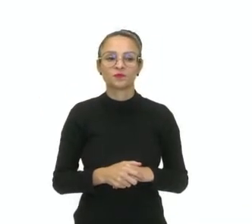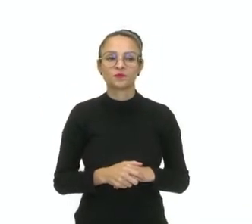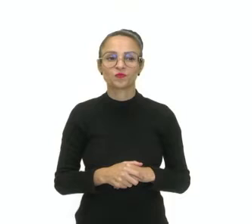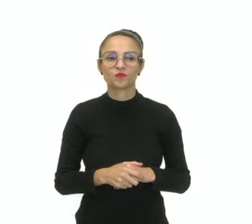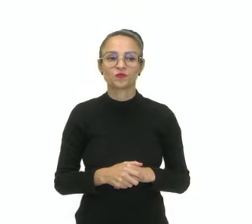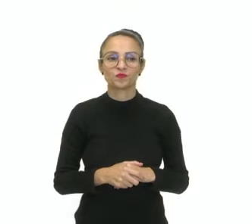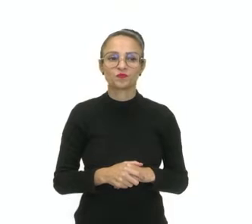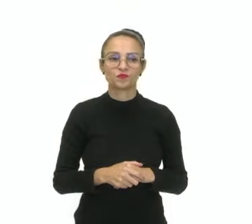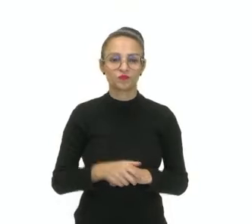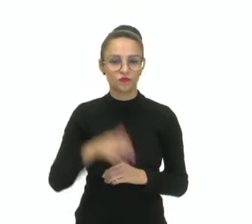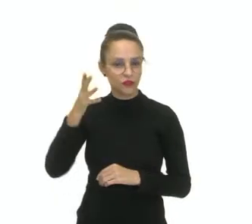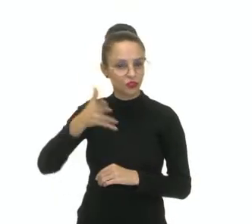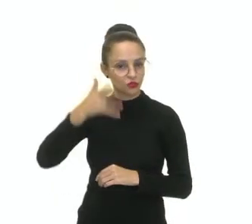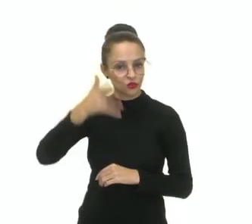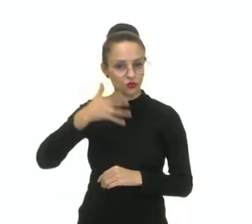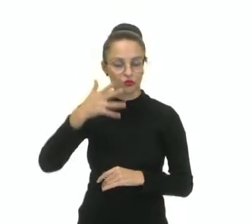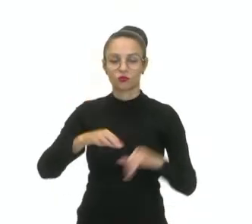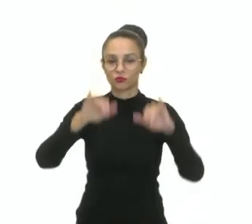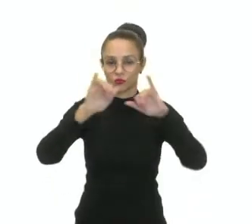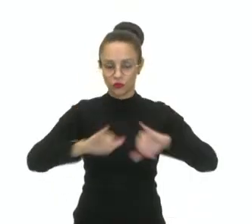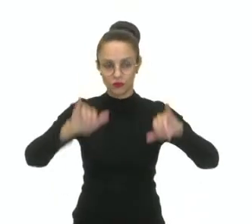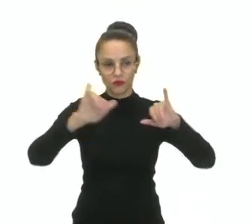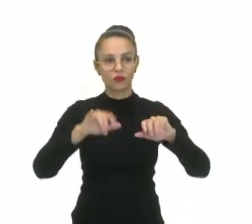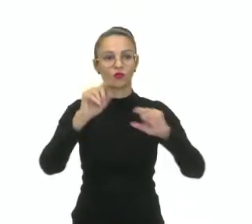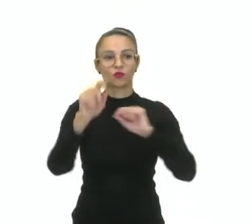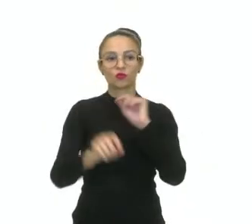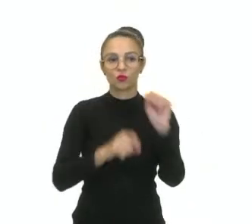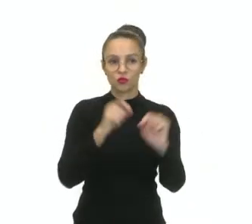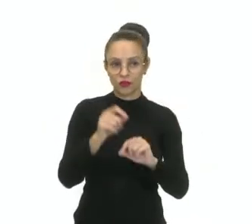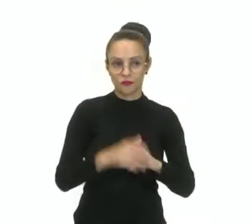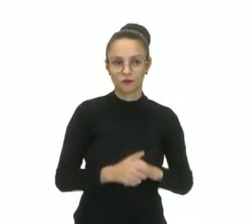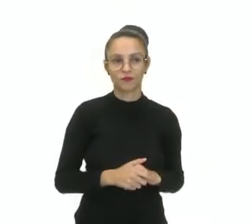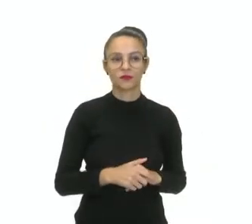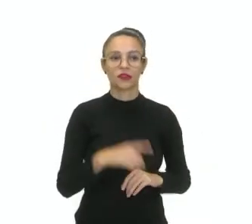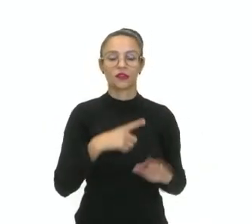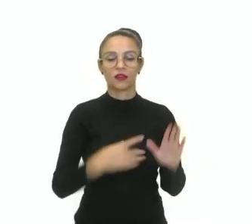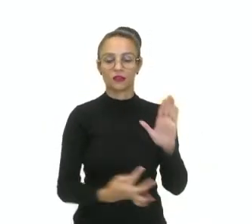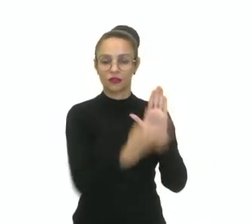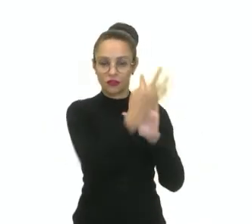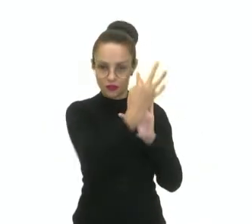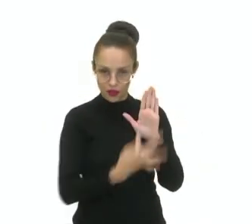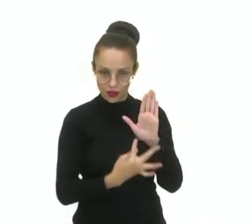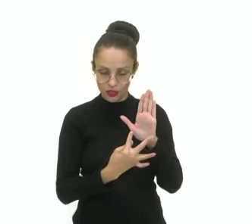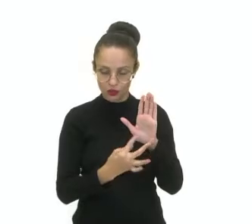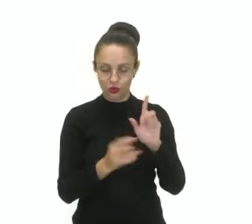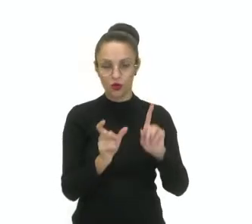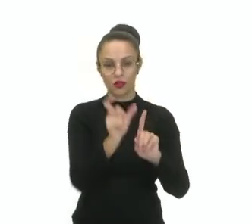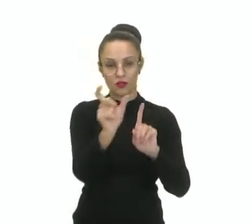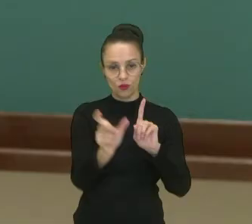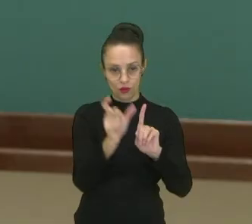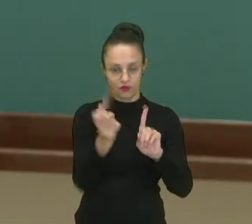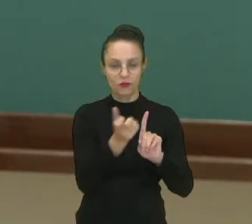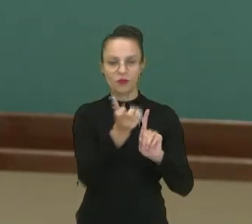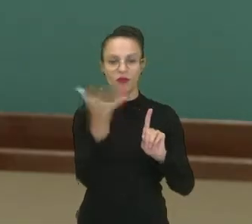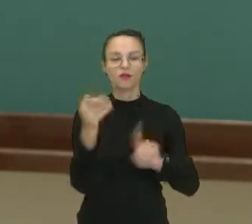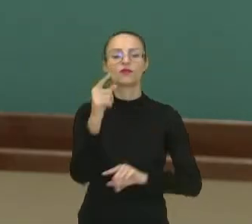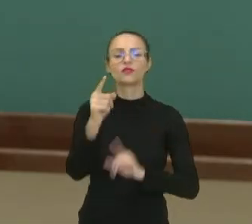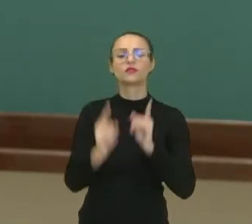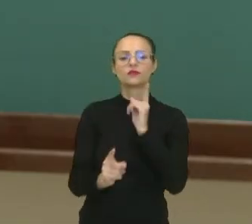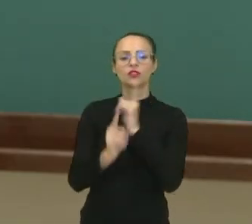O discurso publicitário tem o que então? Texto com linguagem verbal e não verbal. Você identifica